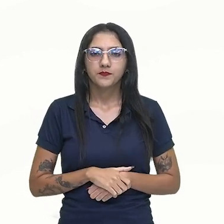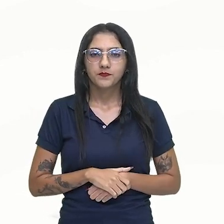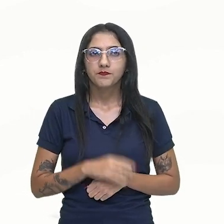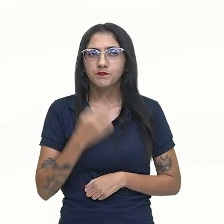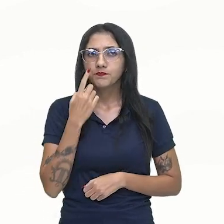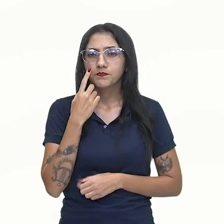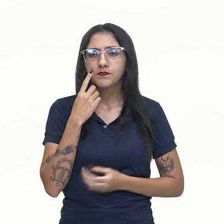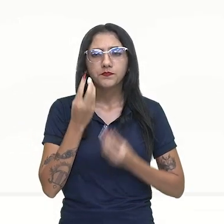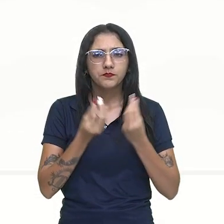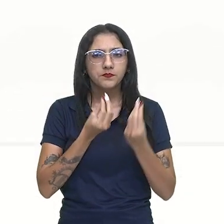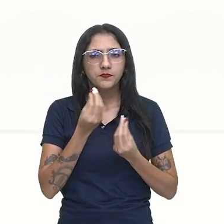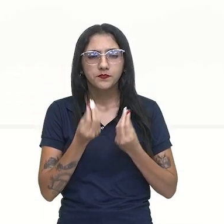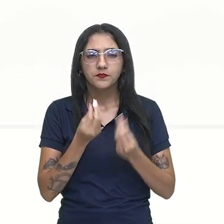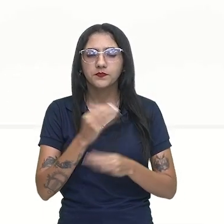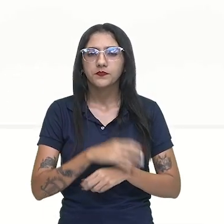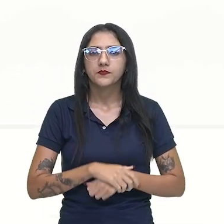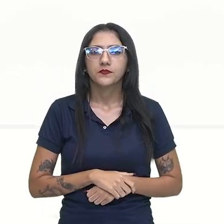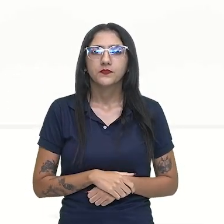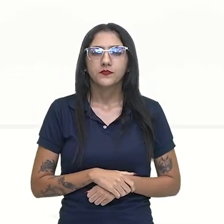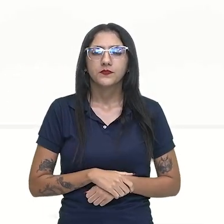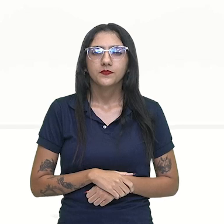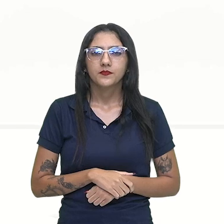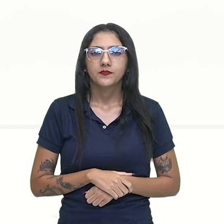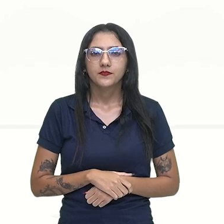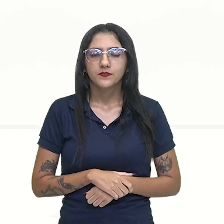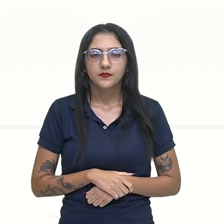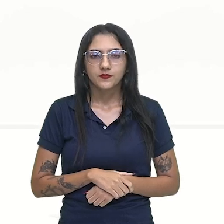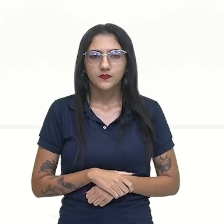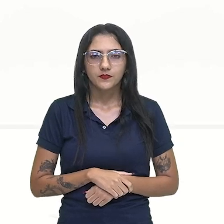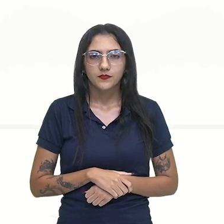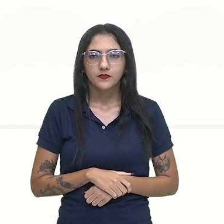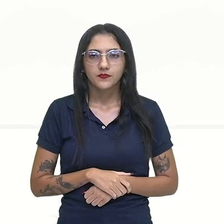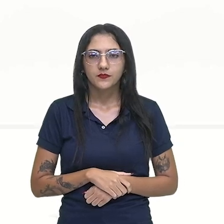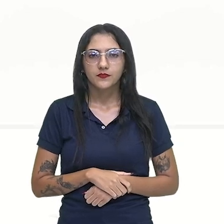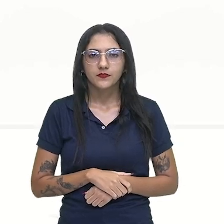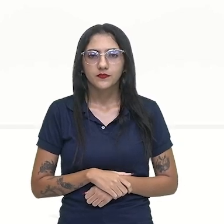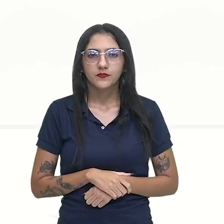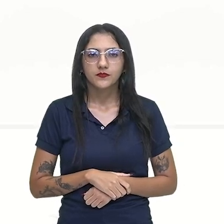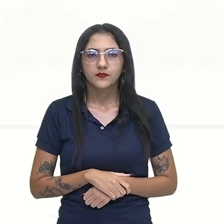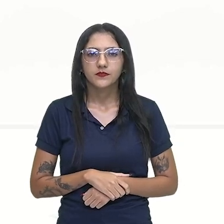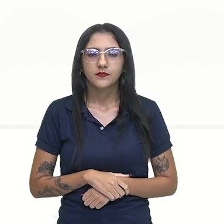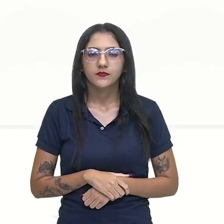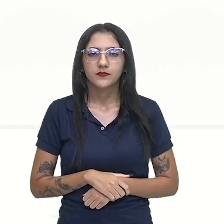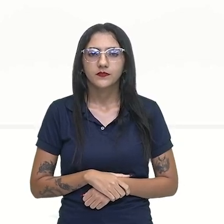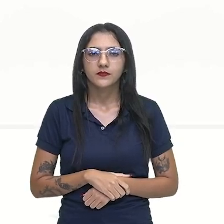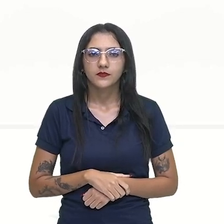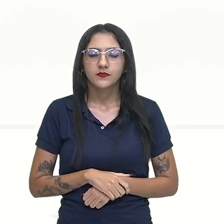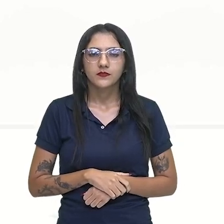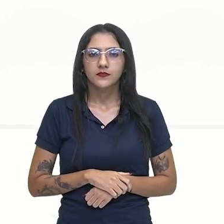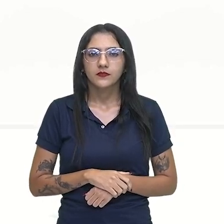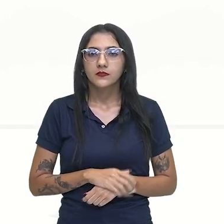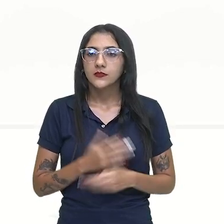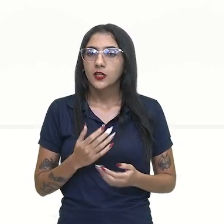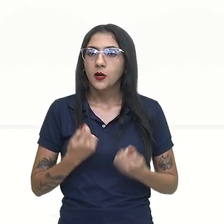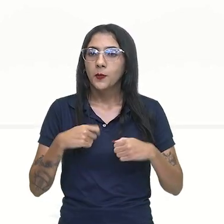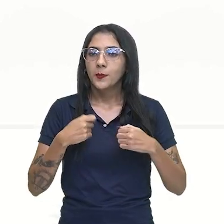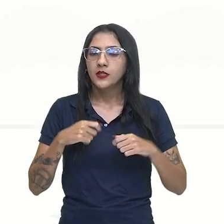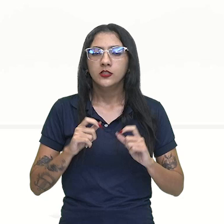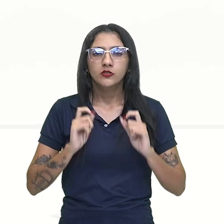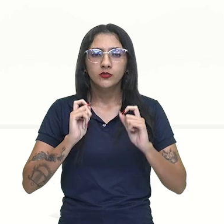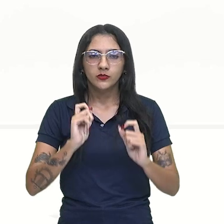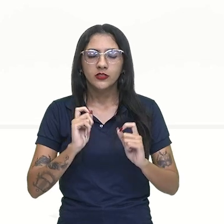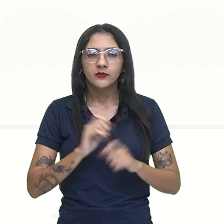ficar. Quando eu dividir uma vez por 100, na prática, é deslocar então a minha vírgula 2 casas para a esquerda,